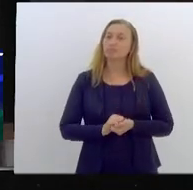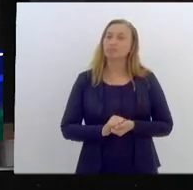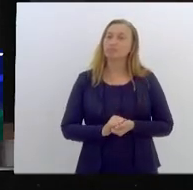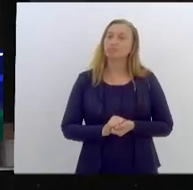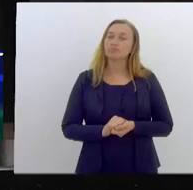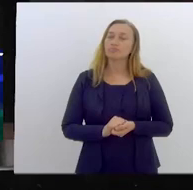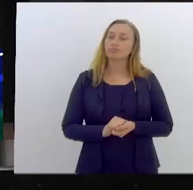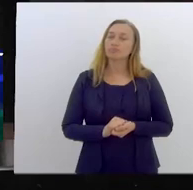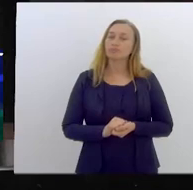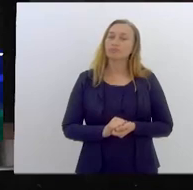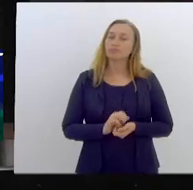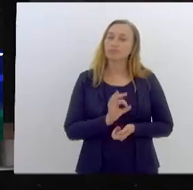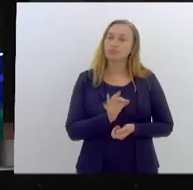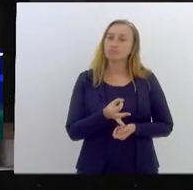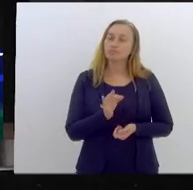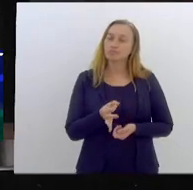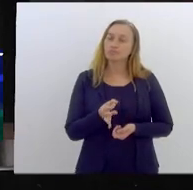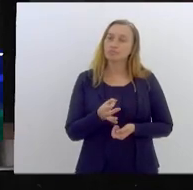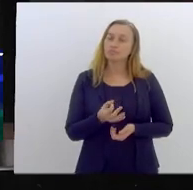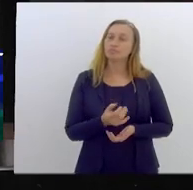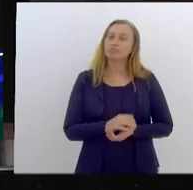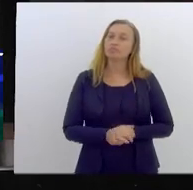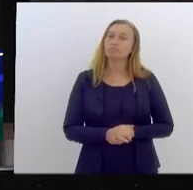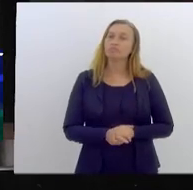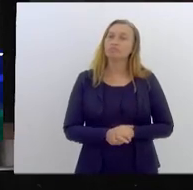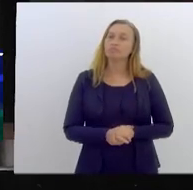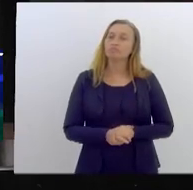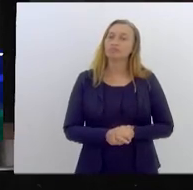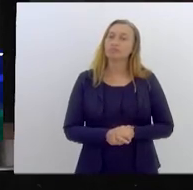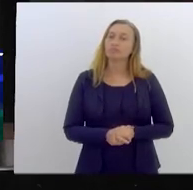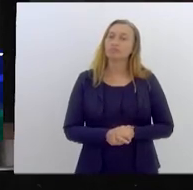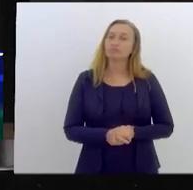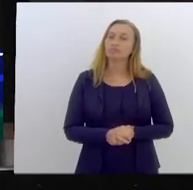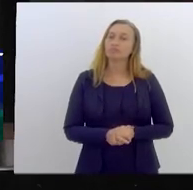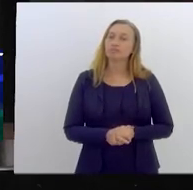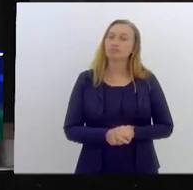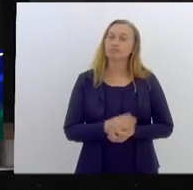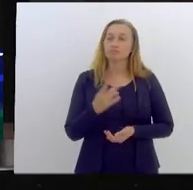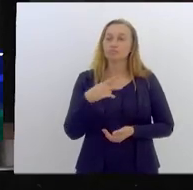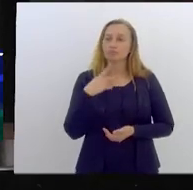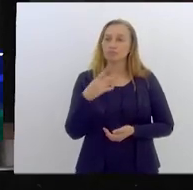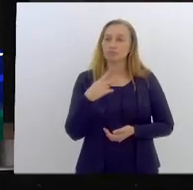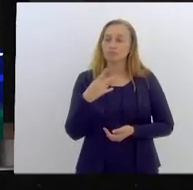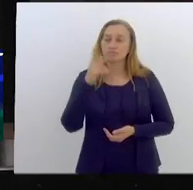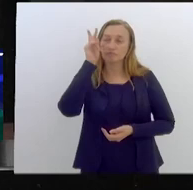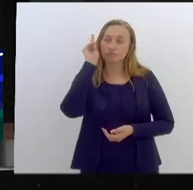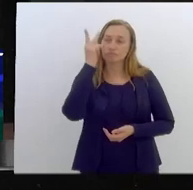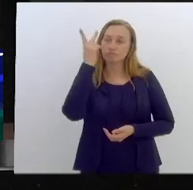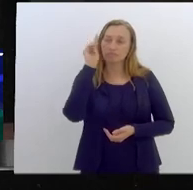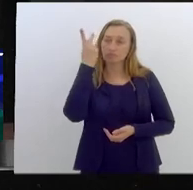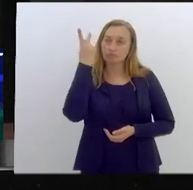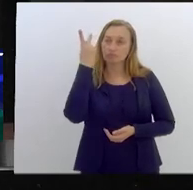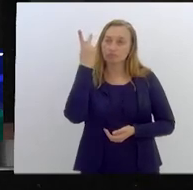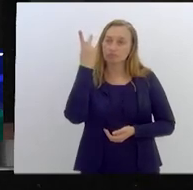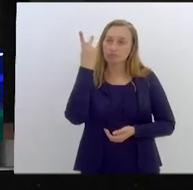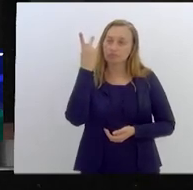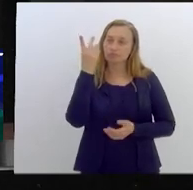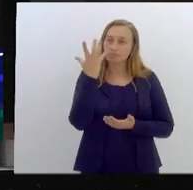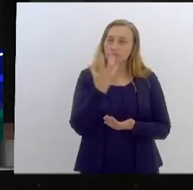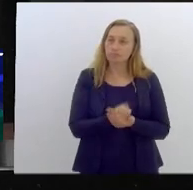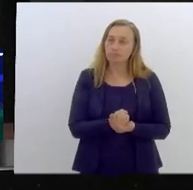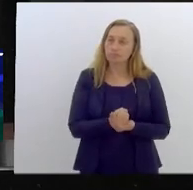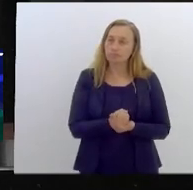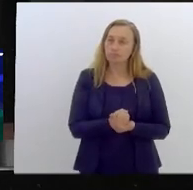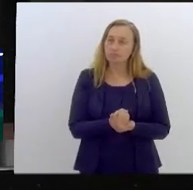para exatamente reproduzir aquilo que os anais históricos